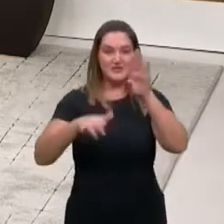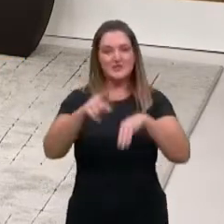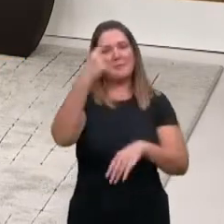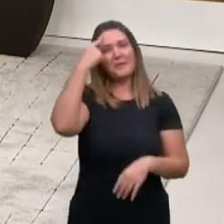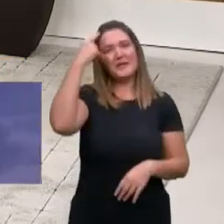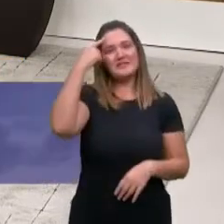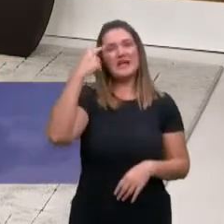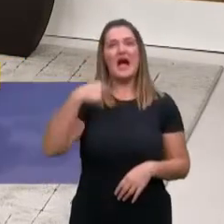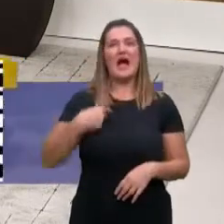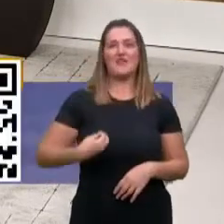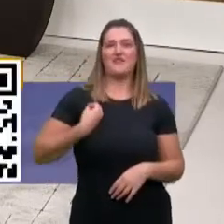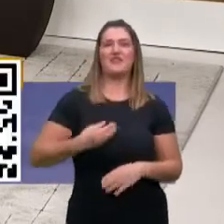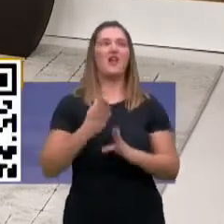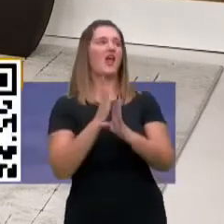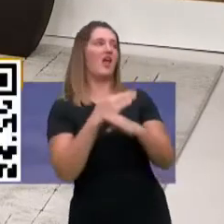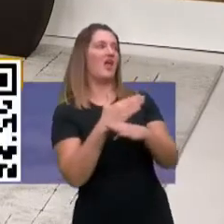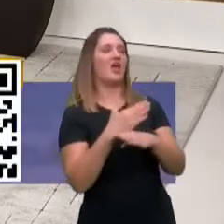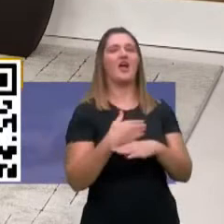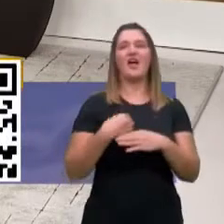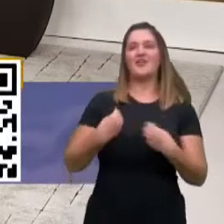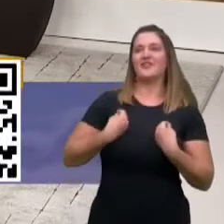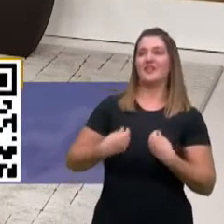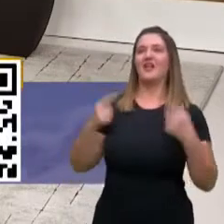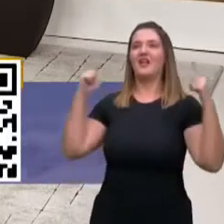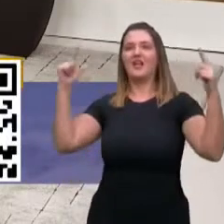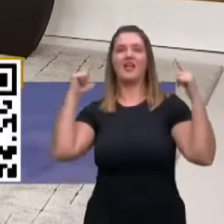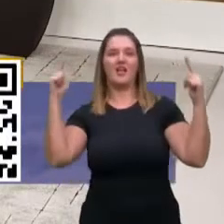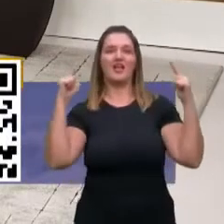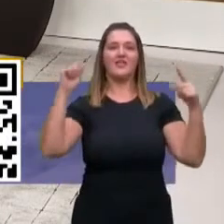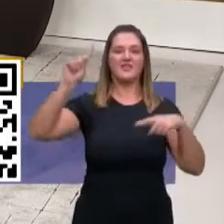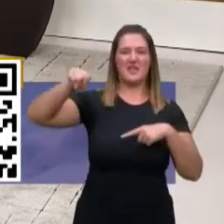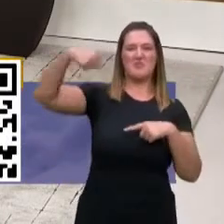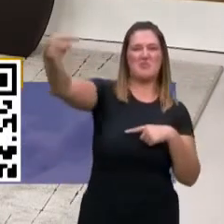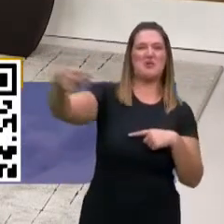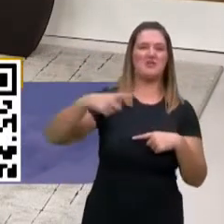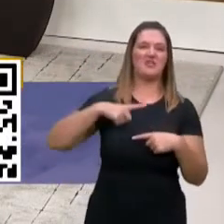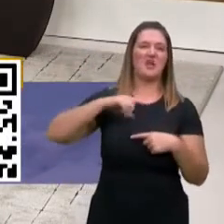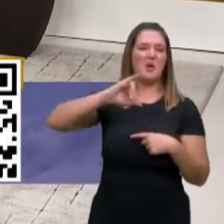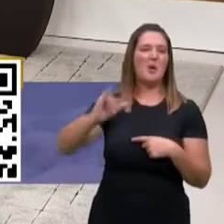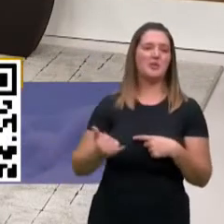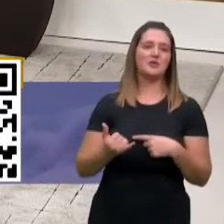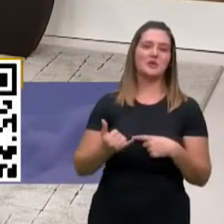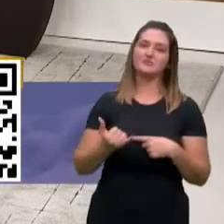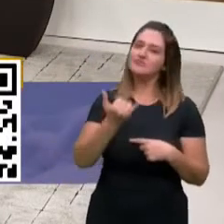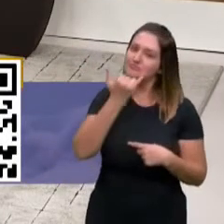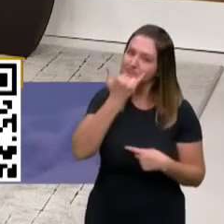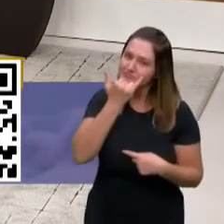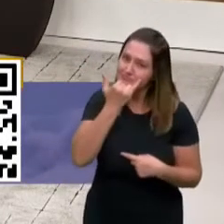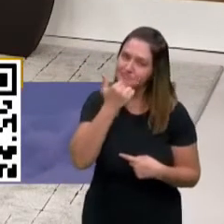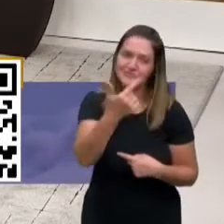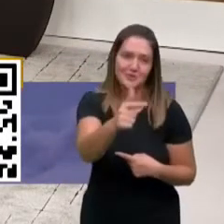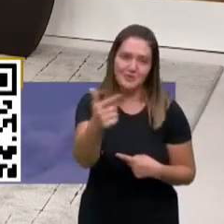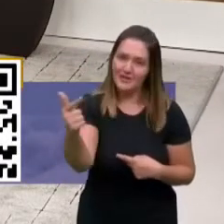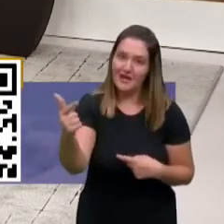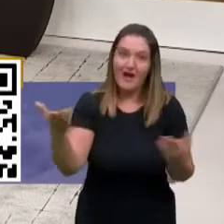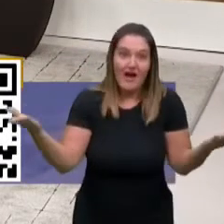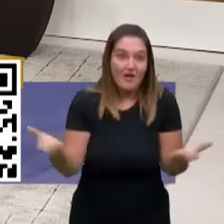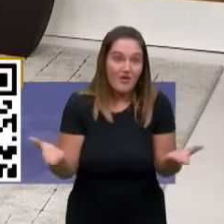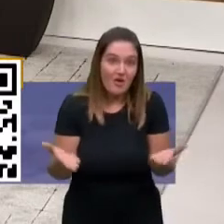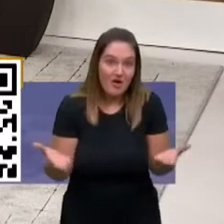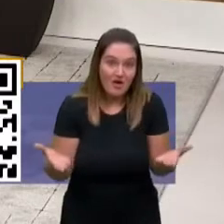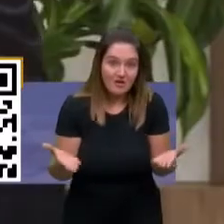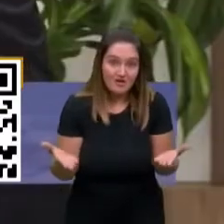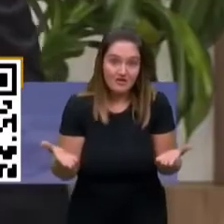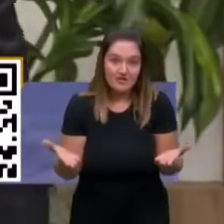não pense você que você pode viver uma vida aqui mais ou menos e depois, durante o milênio, vai ter uma segunda chance. Que não vai ter chance nenhuma. As chances são